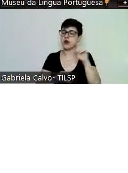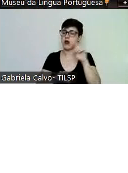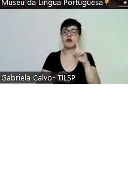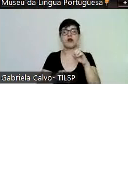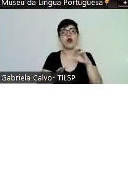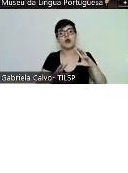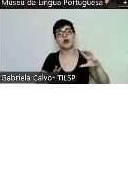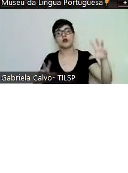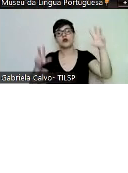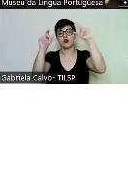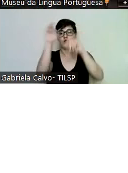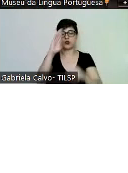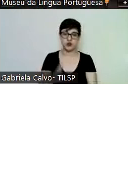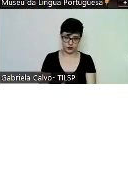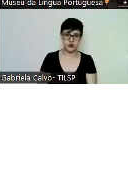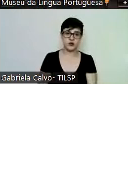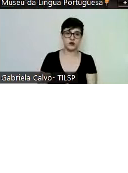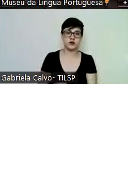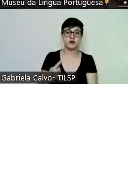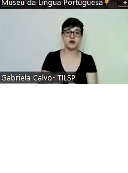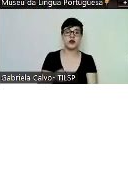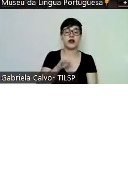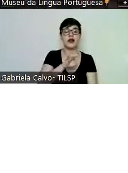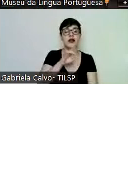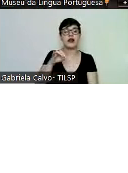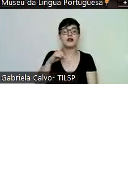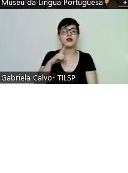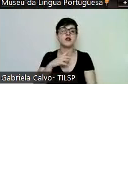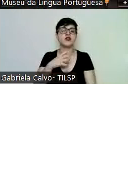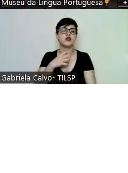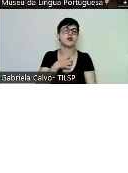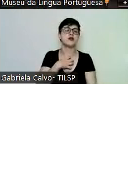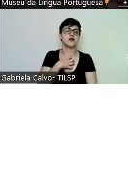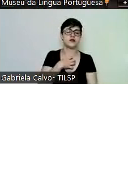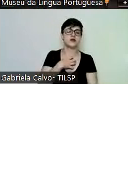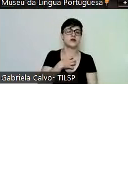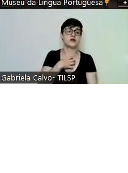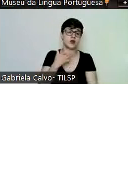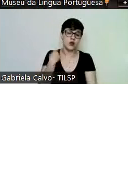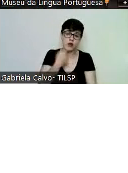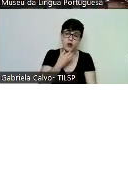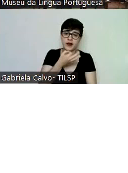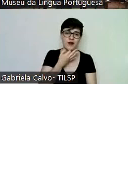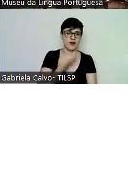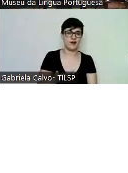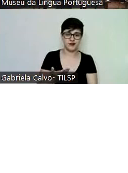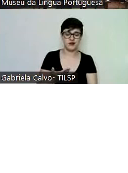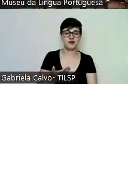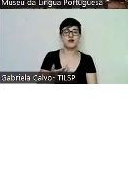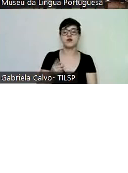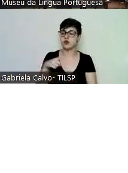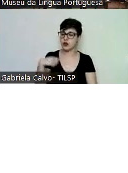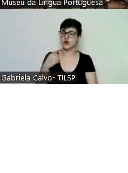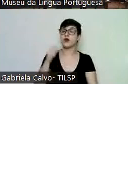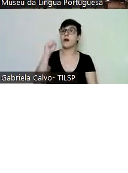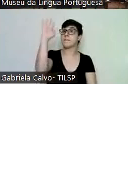de Museu são tomadas a partir de um ponto de vista sudestino então a gente conformou um grupo de trabalho com pessoas de